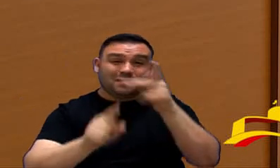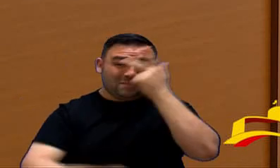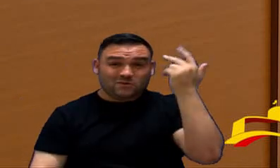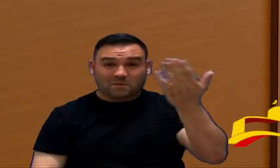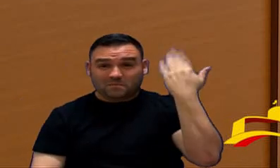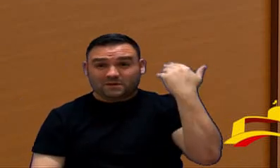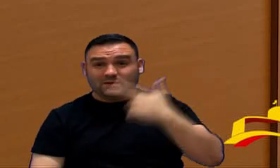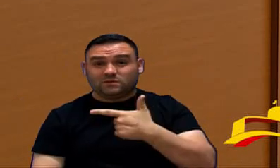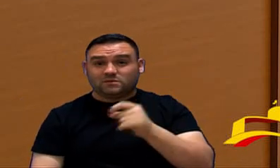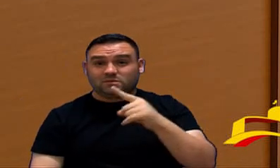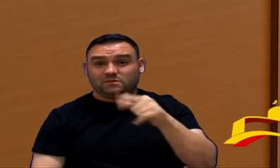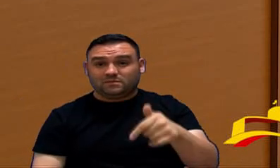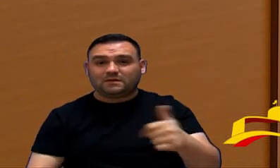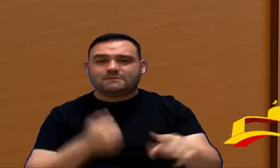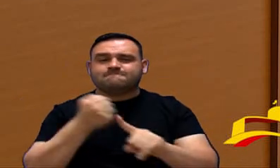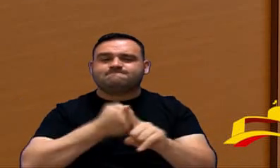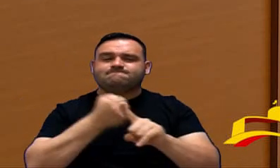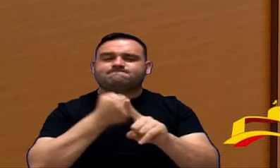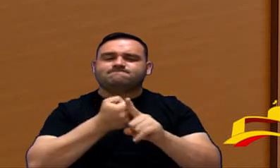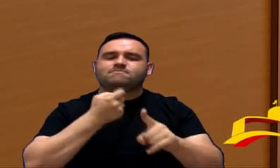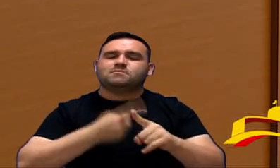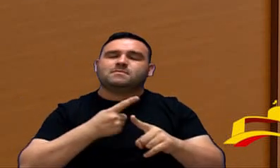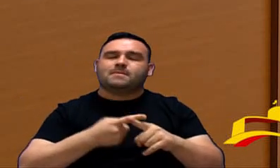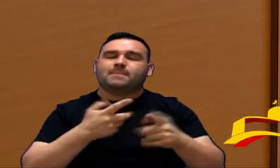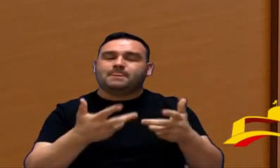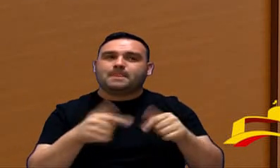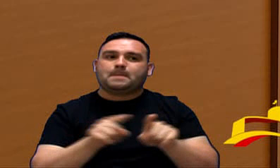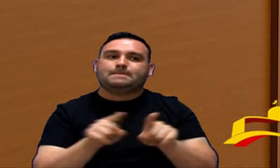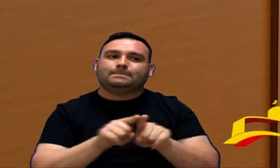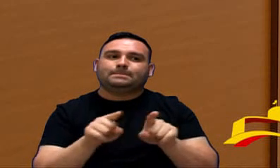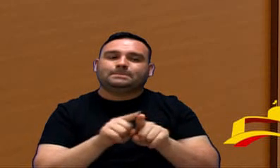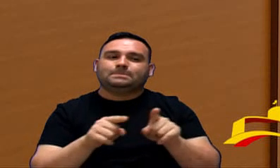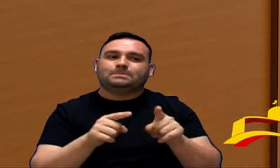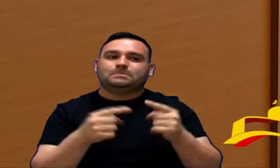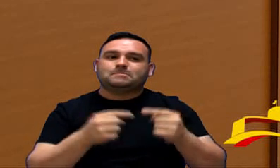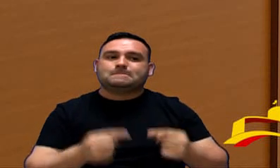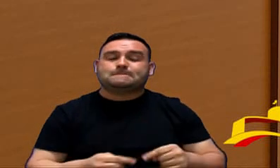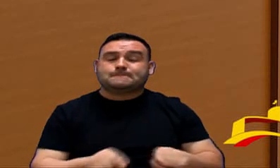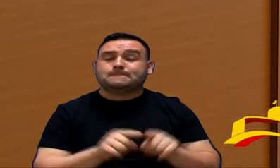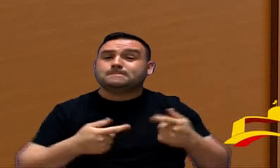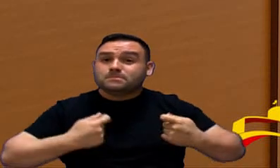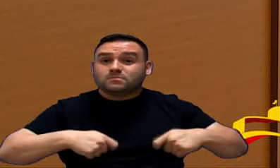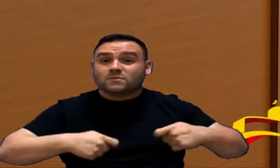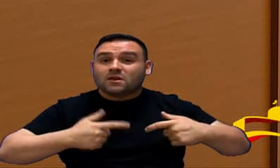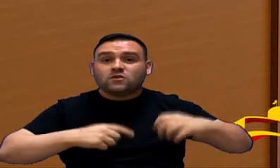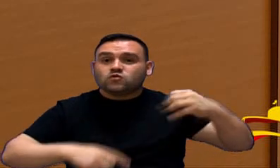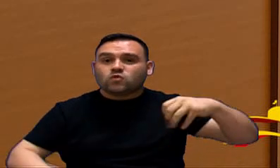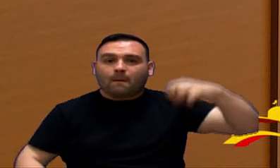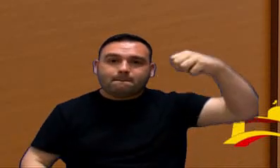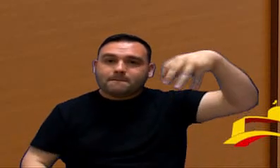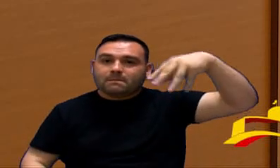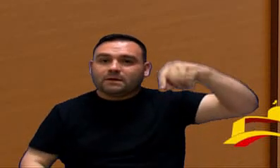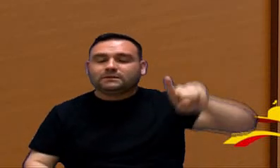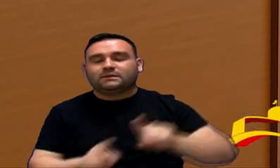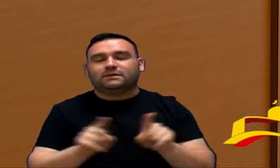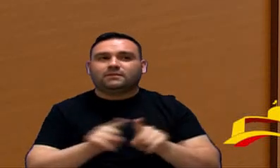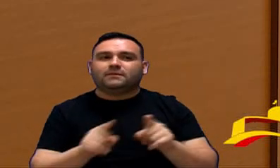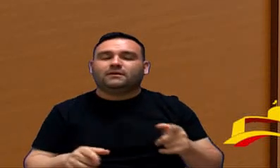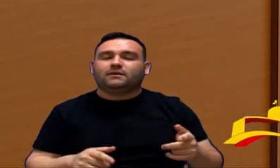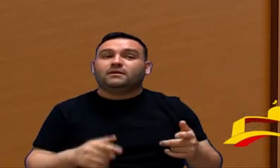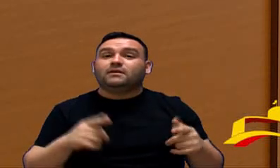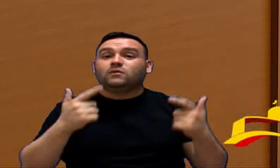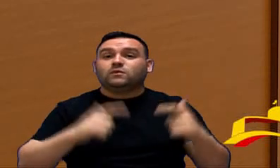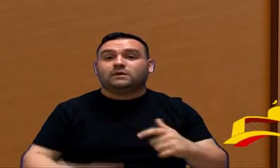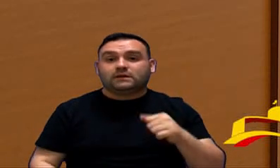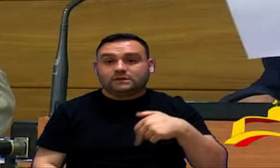desde 2017, a gente está brigando para sair. A Cruz de Ferro está esperando faz tempo. Lá só precisa esse bracinho e a luminária. E tem também